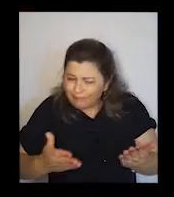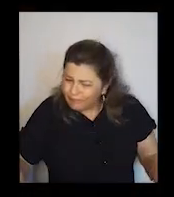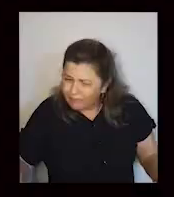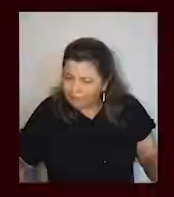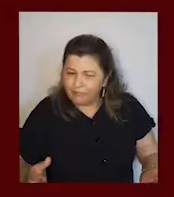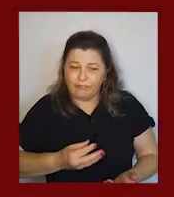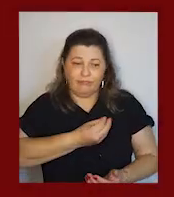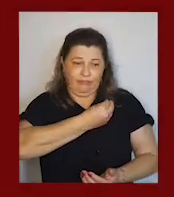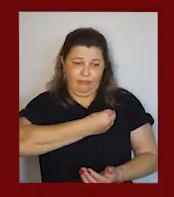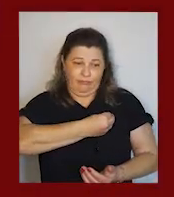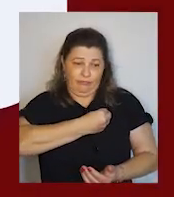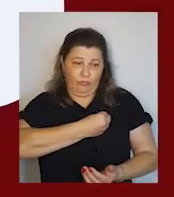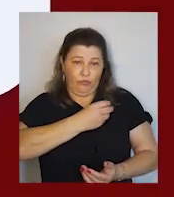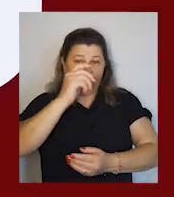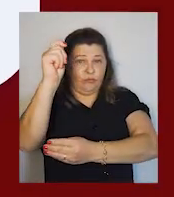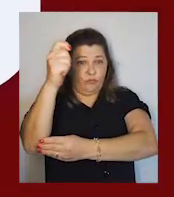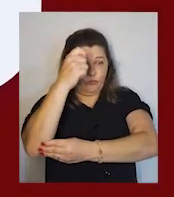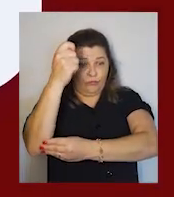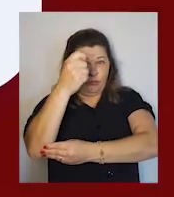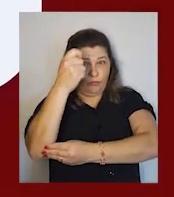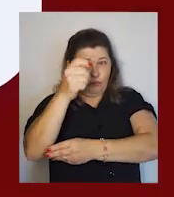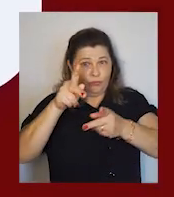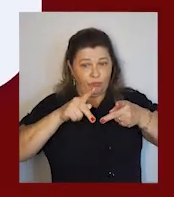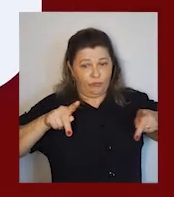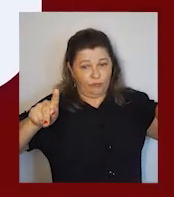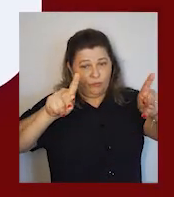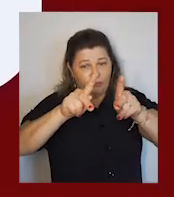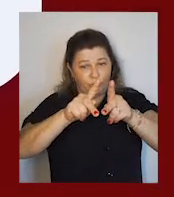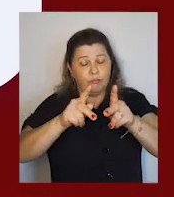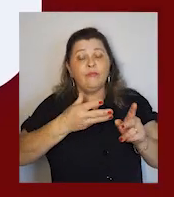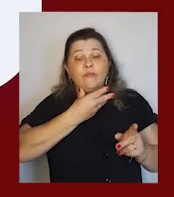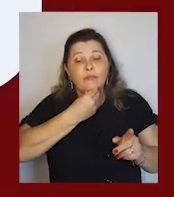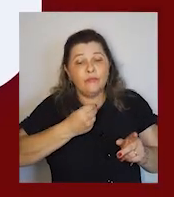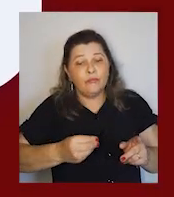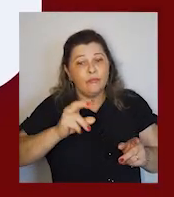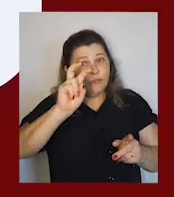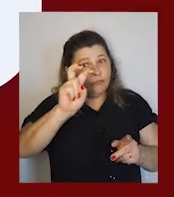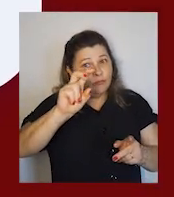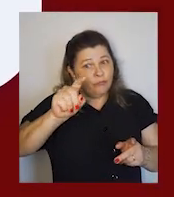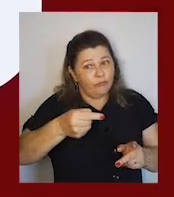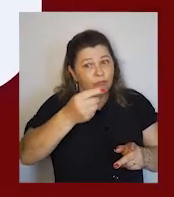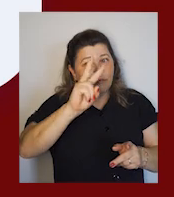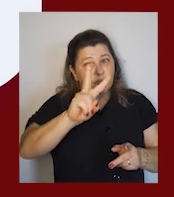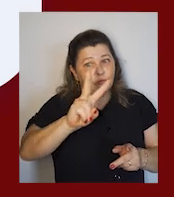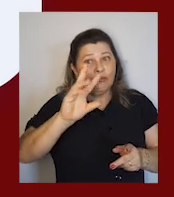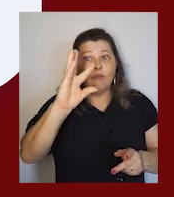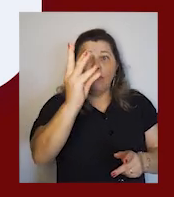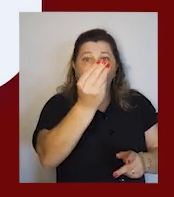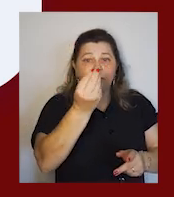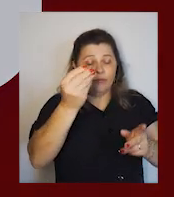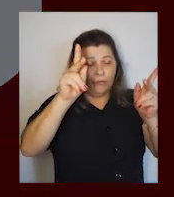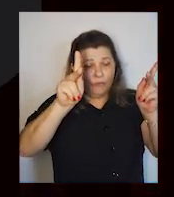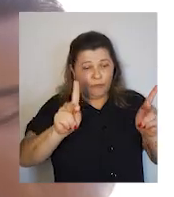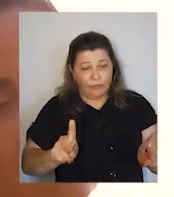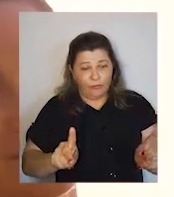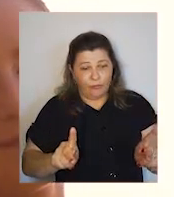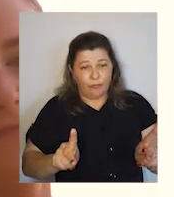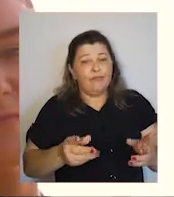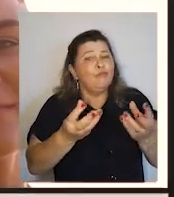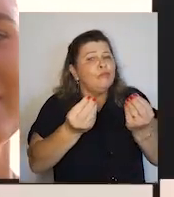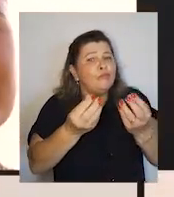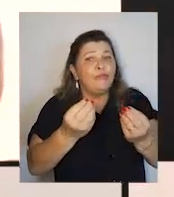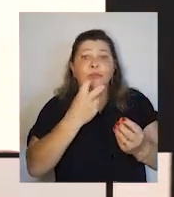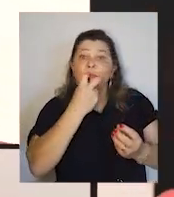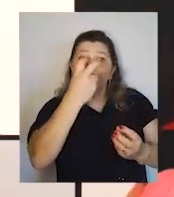né? No Rio Grande do Sul, a população masculina totaliza mais de 5,2 milhões de pessoas. São